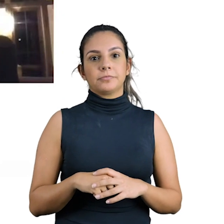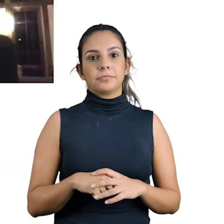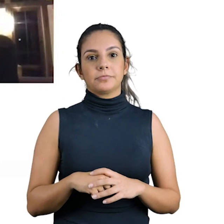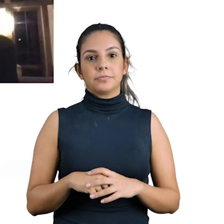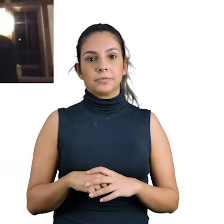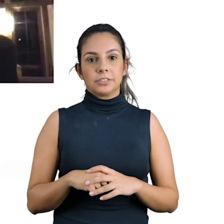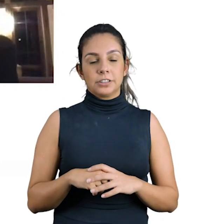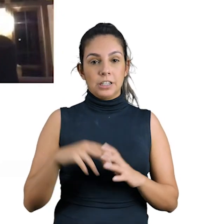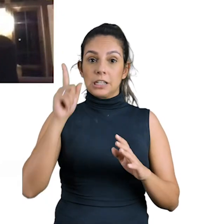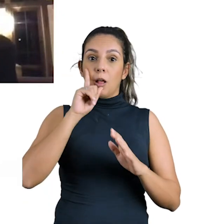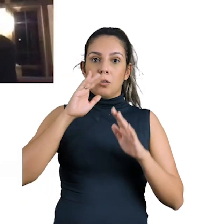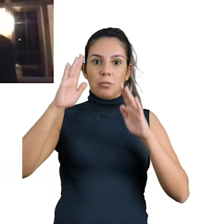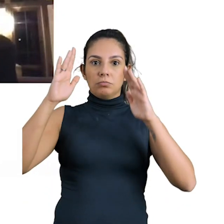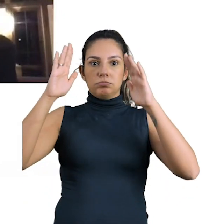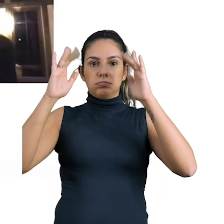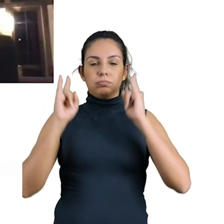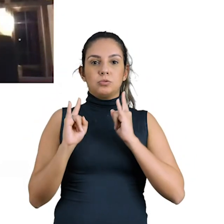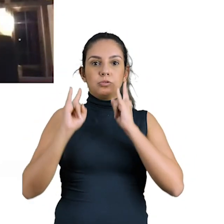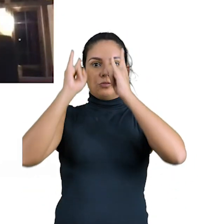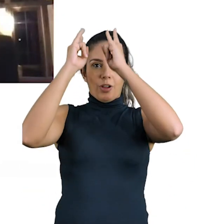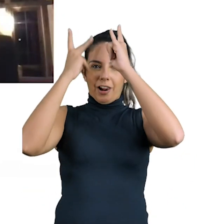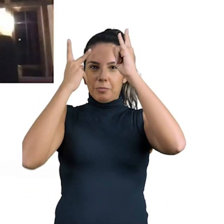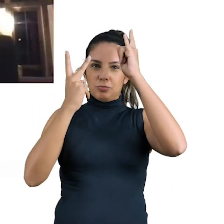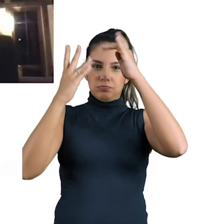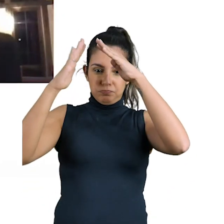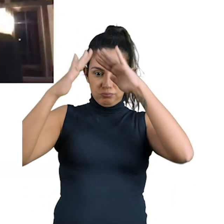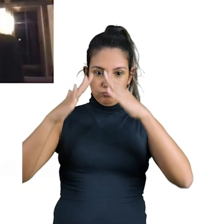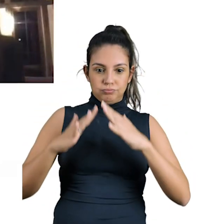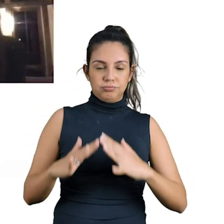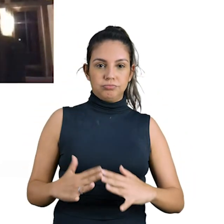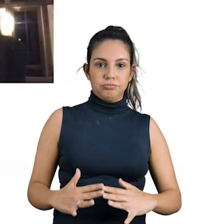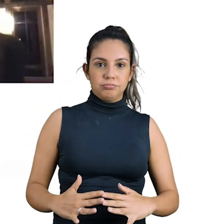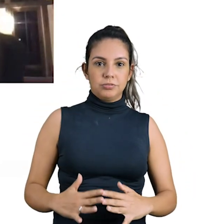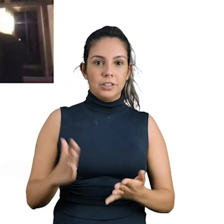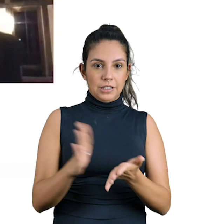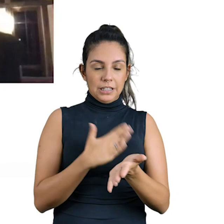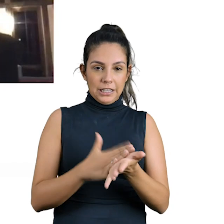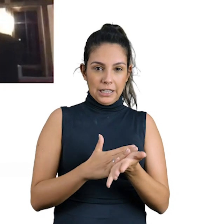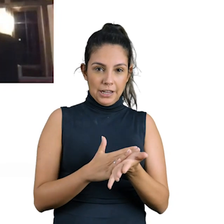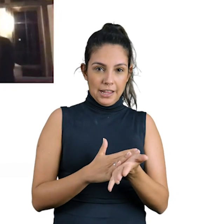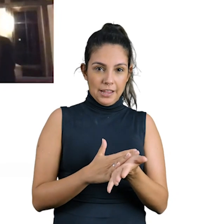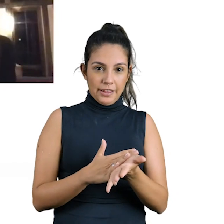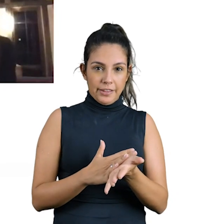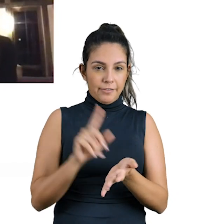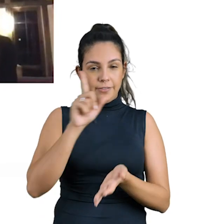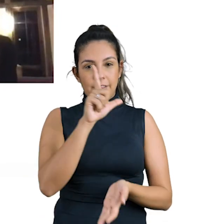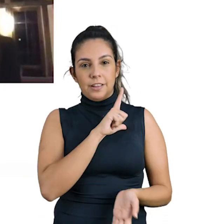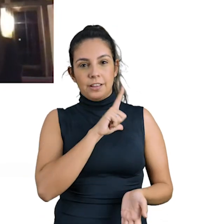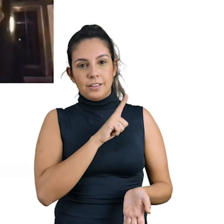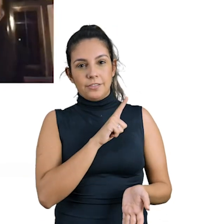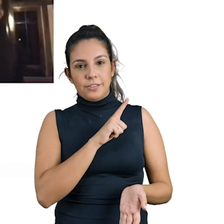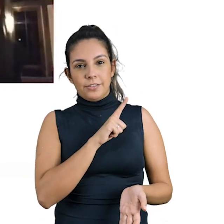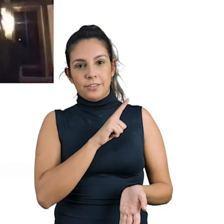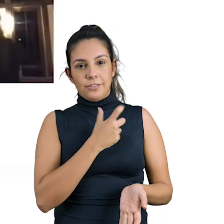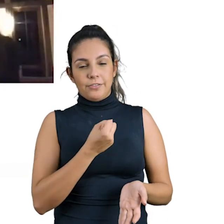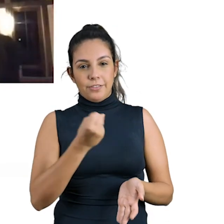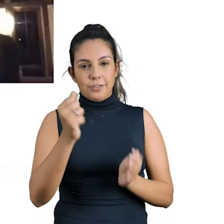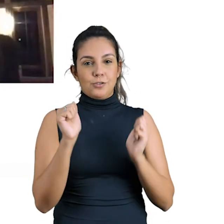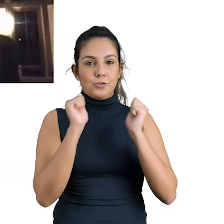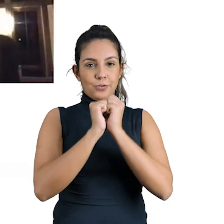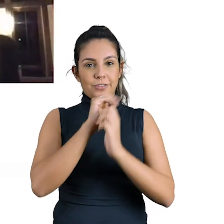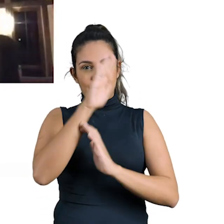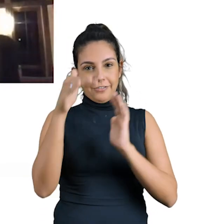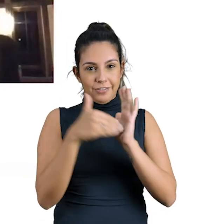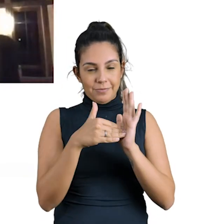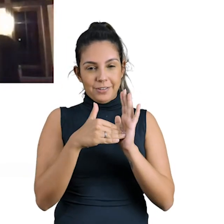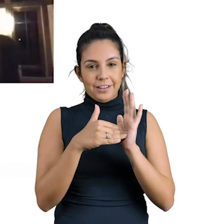as Torres Gêmeas. E foi naquele dia que eu descobri que os livros da Biblioteca Real não tinham viajado junto com a